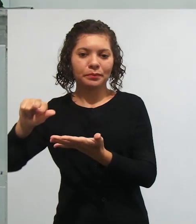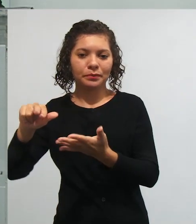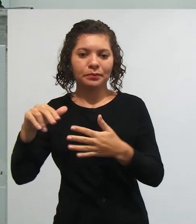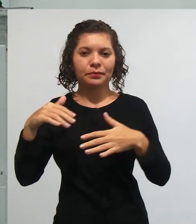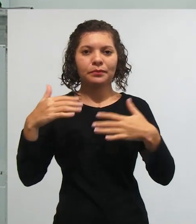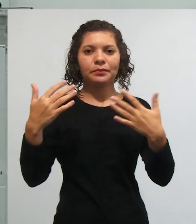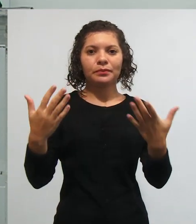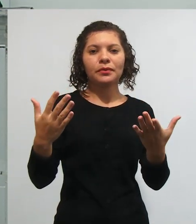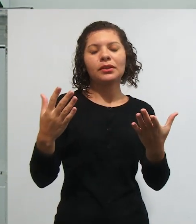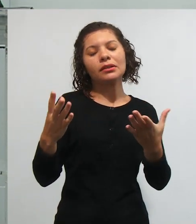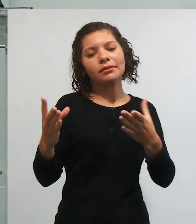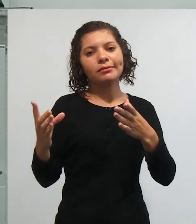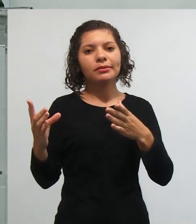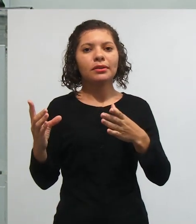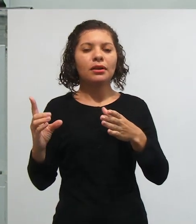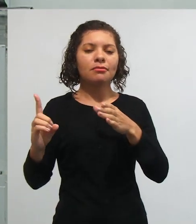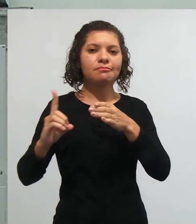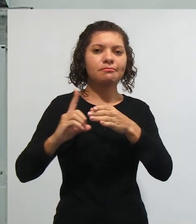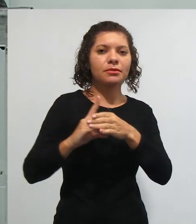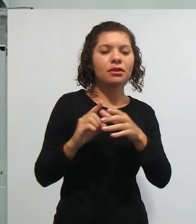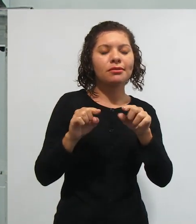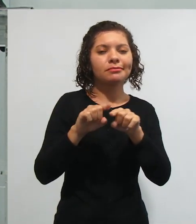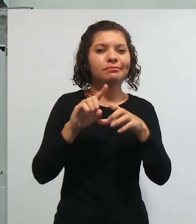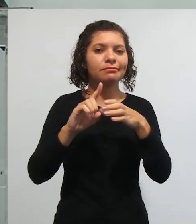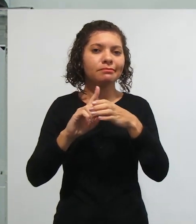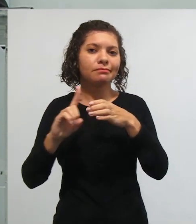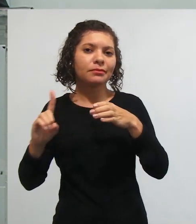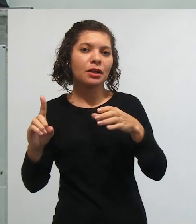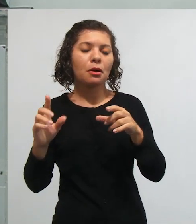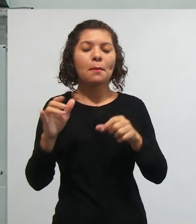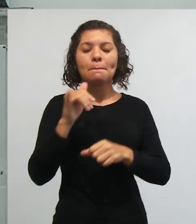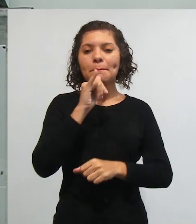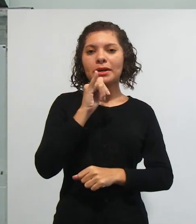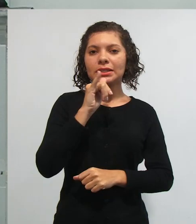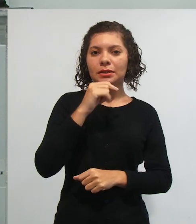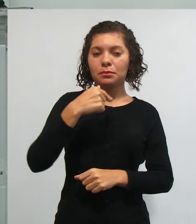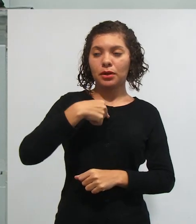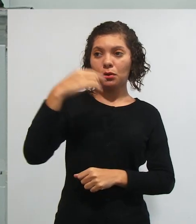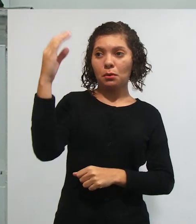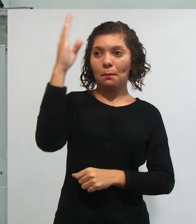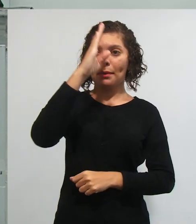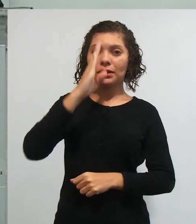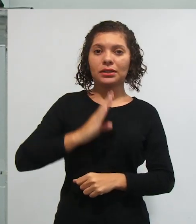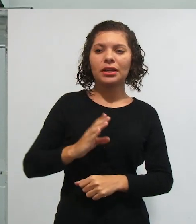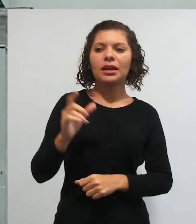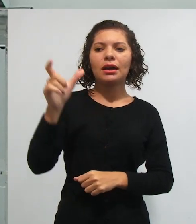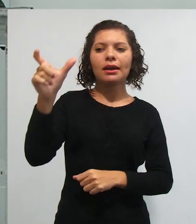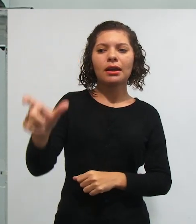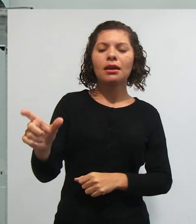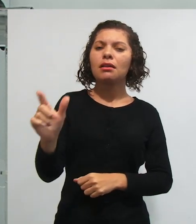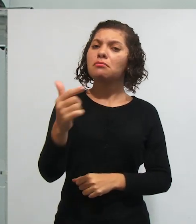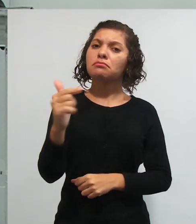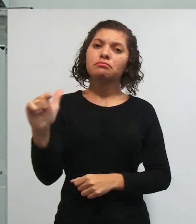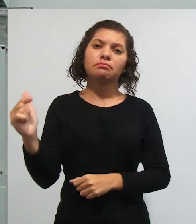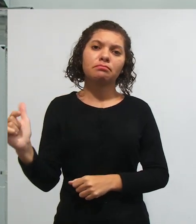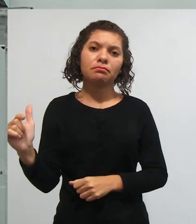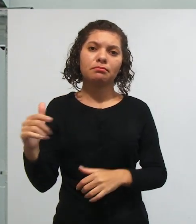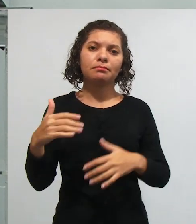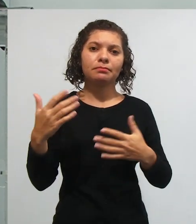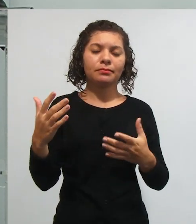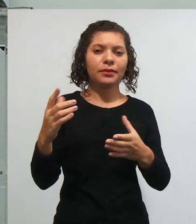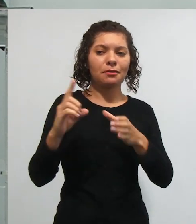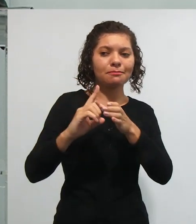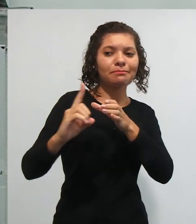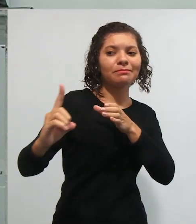e exclusão ao mesmo tempo eu sou brasileira ele não é e isso nos remete a